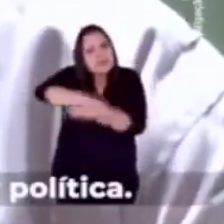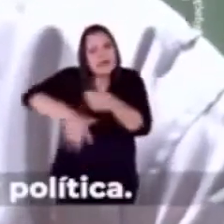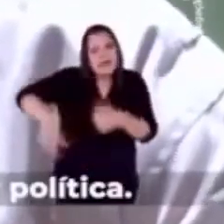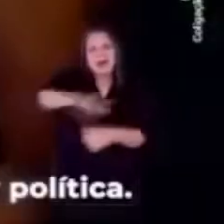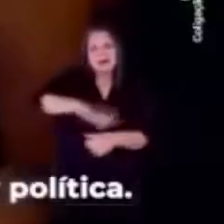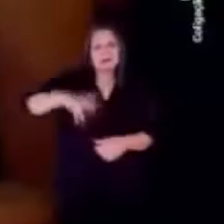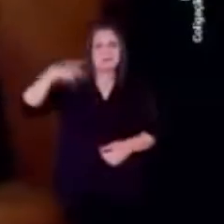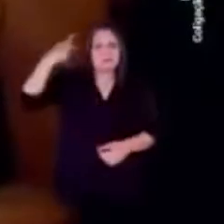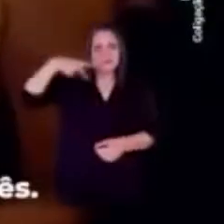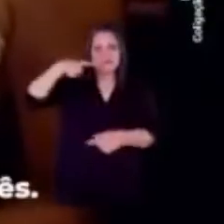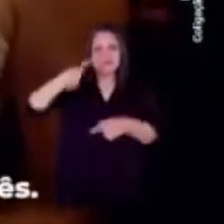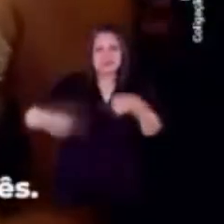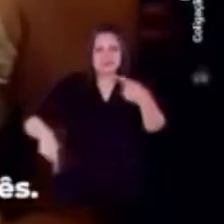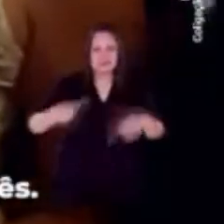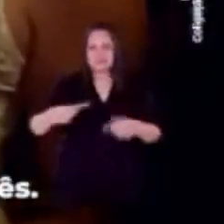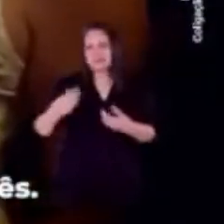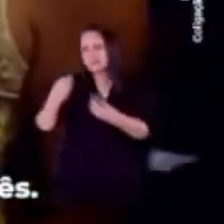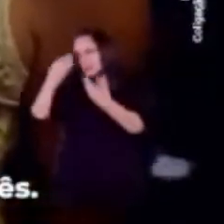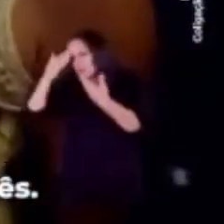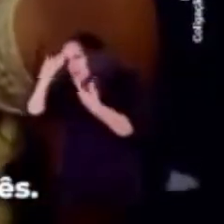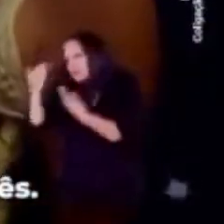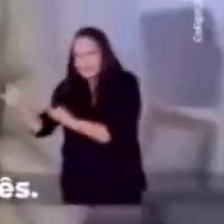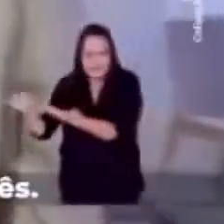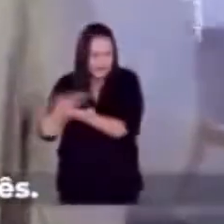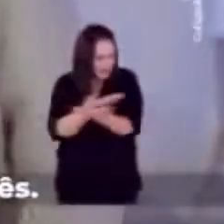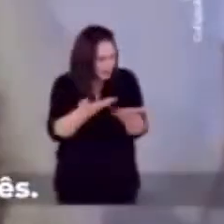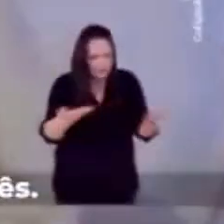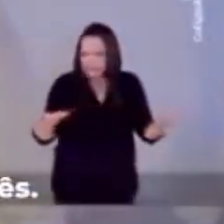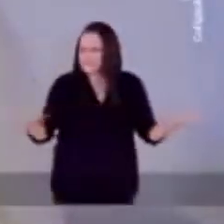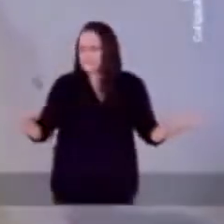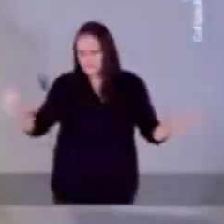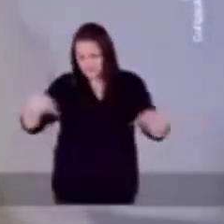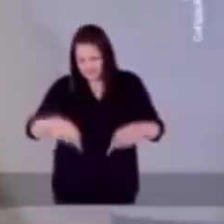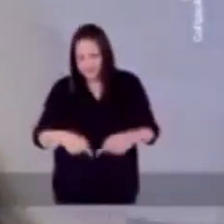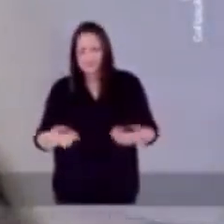de fazer política. Assim sendo, meu muito obrigado a todos vocês.